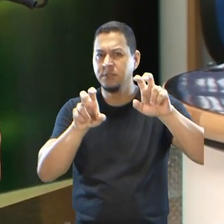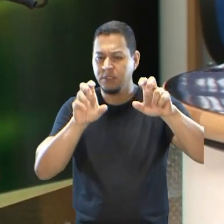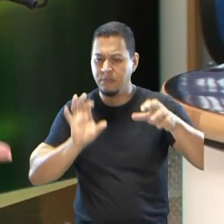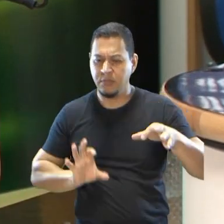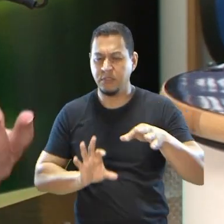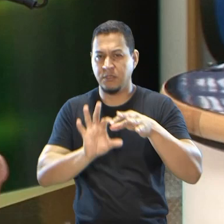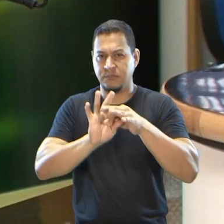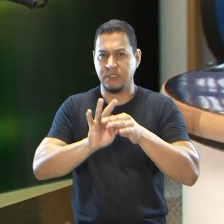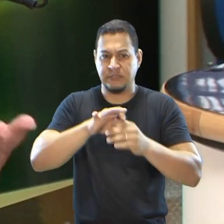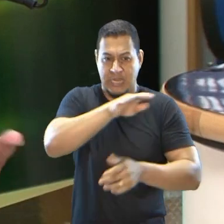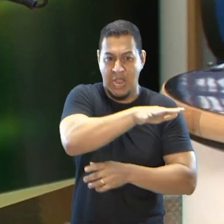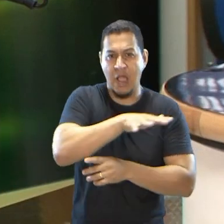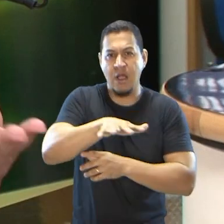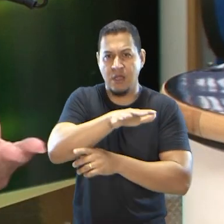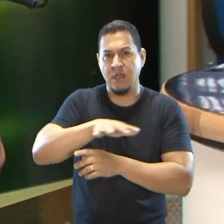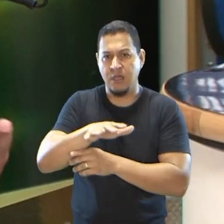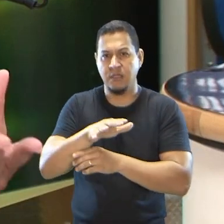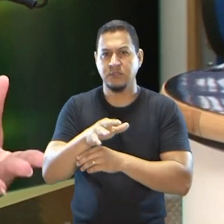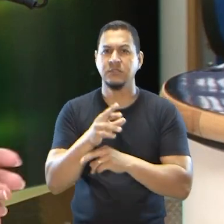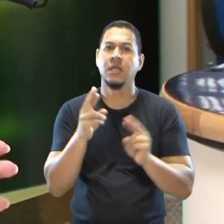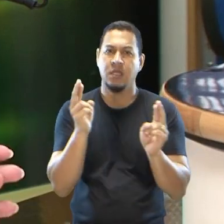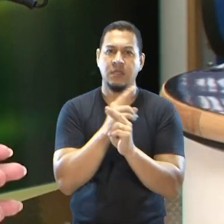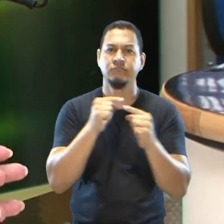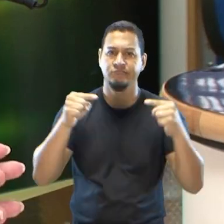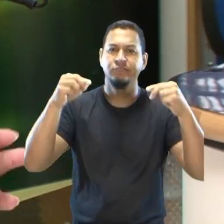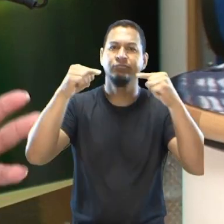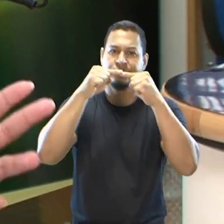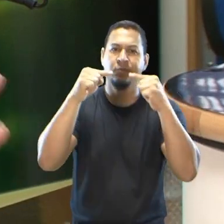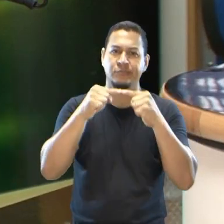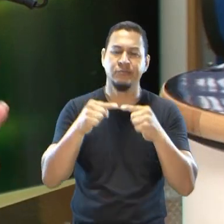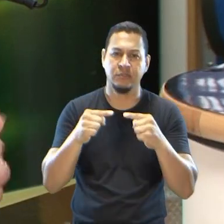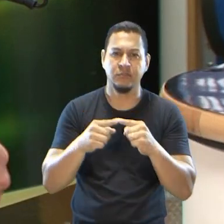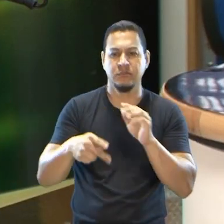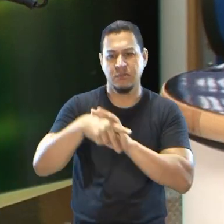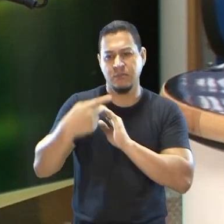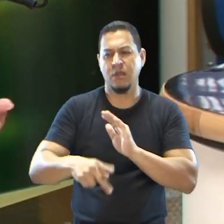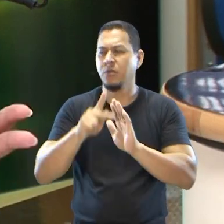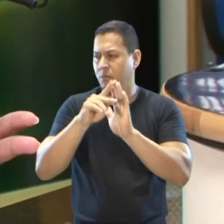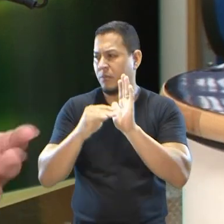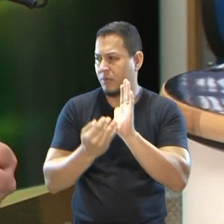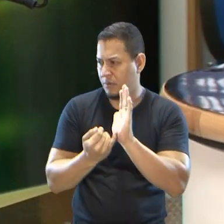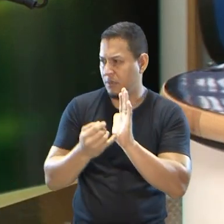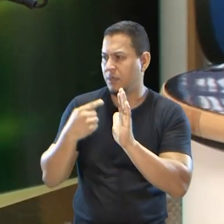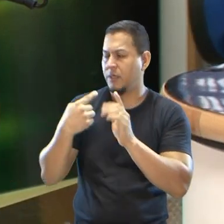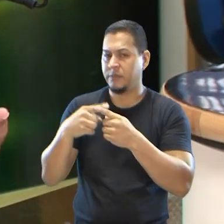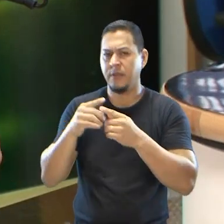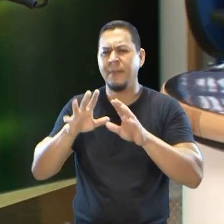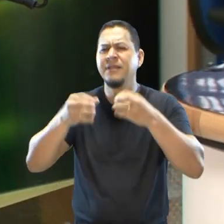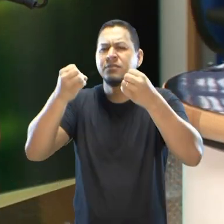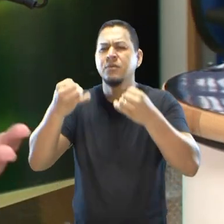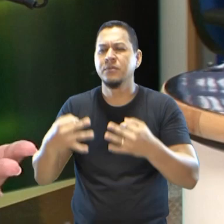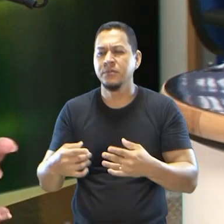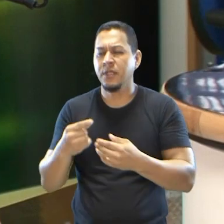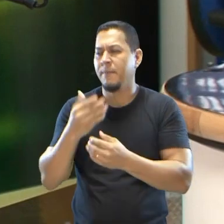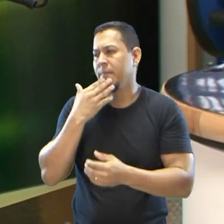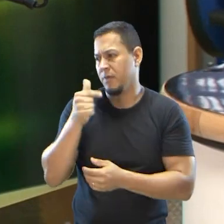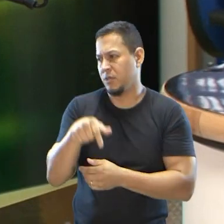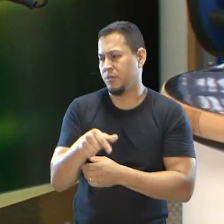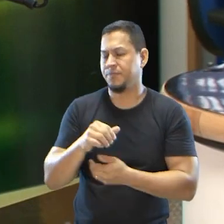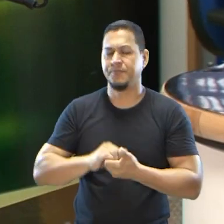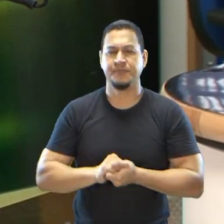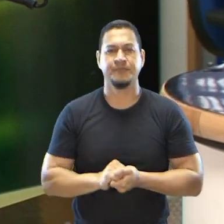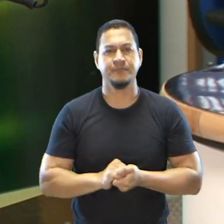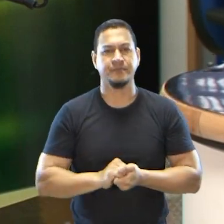estão vinculados, né, a áreas em comum ao programa. Explica para a gente sobre o programa, qual a área de concentração, as linhas de